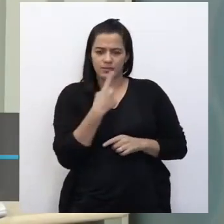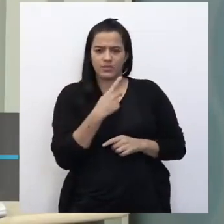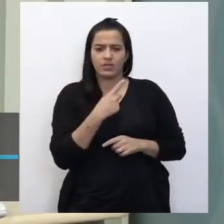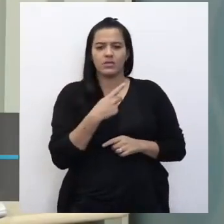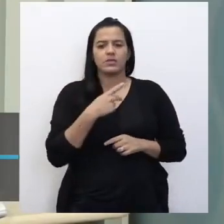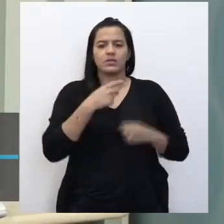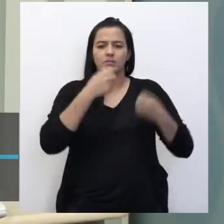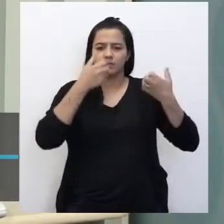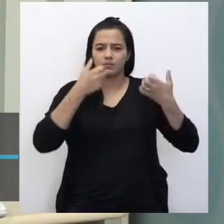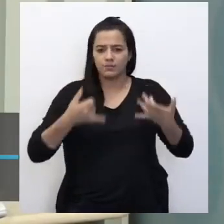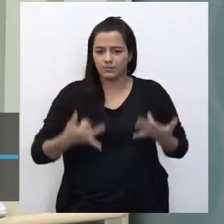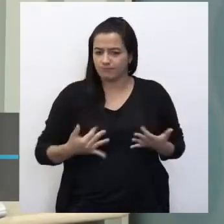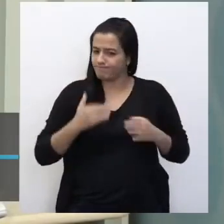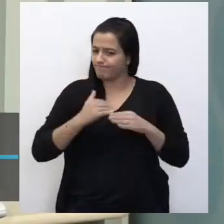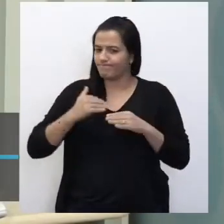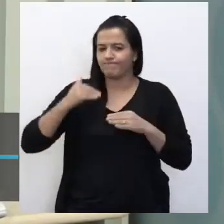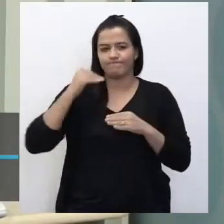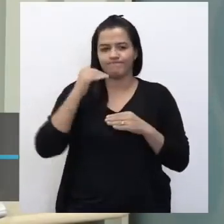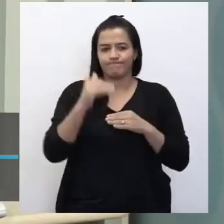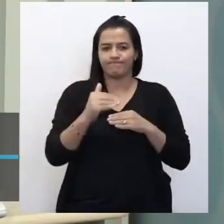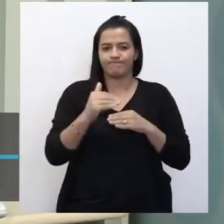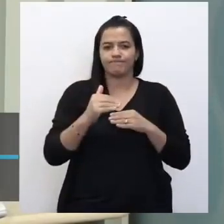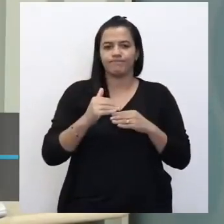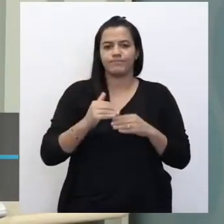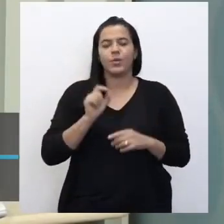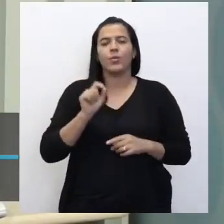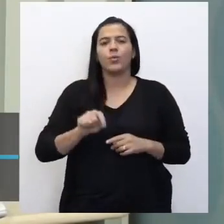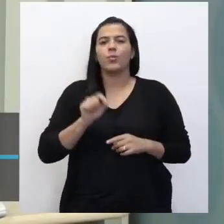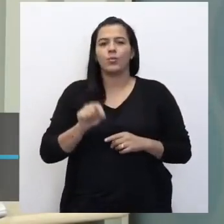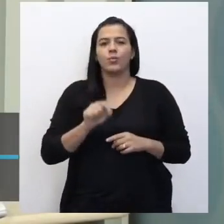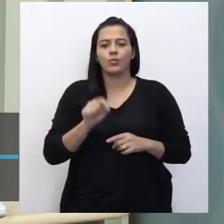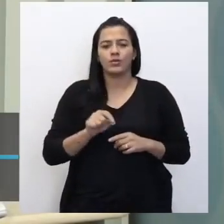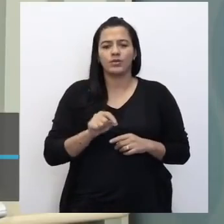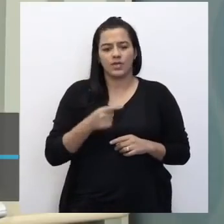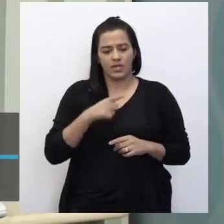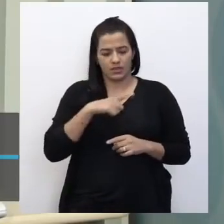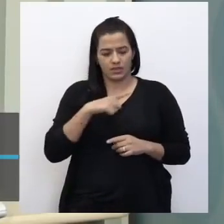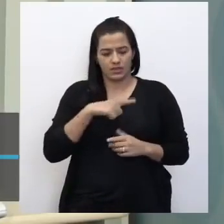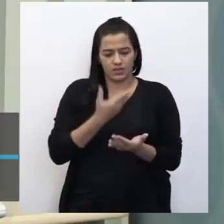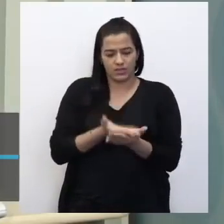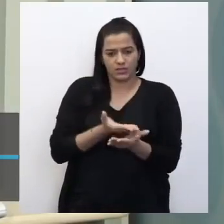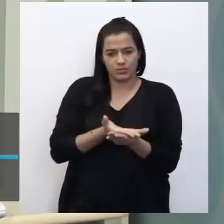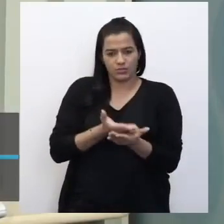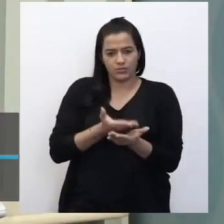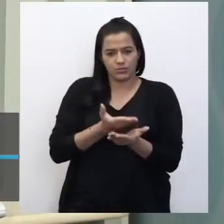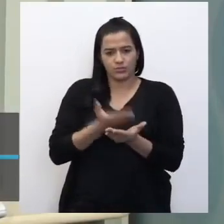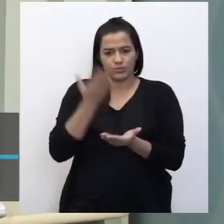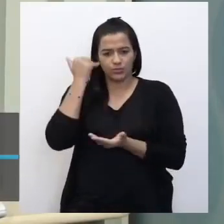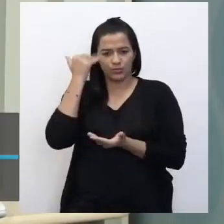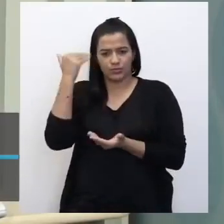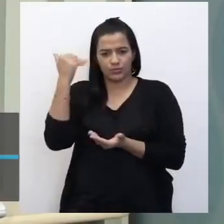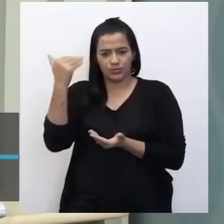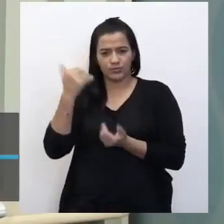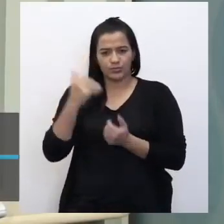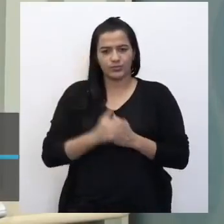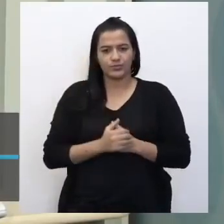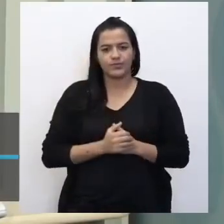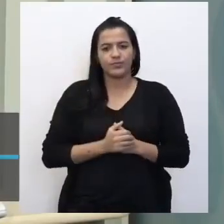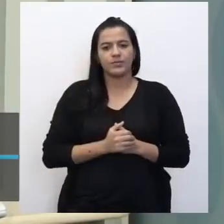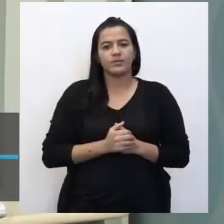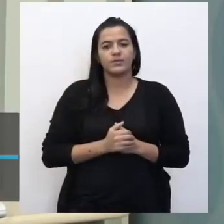para além disso, né? Então, o que ele faz? Tem um estudo muito famoso do Cesare